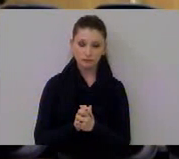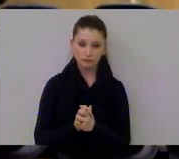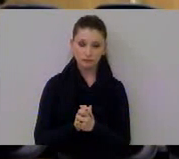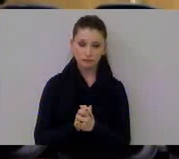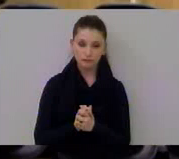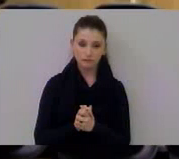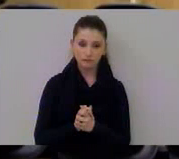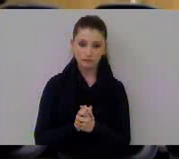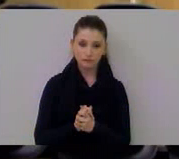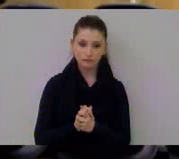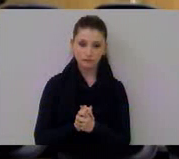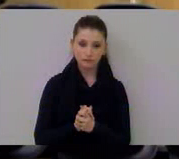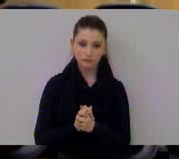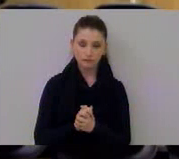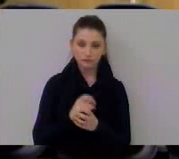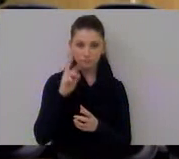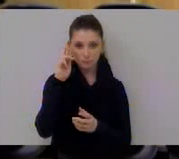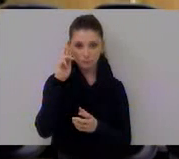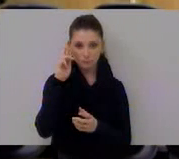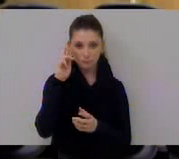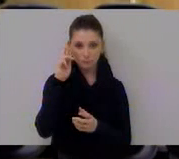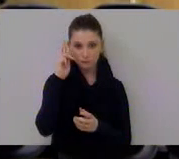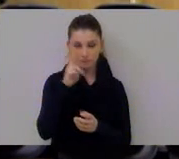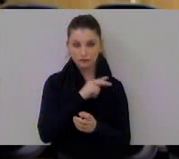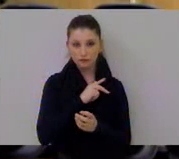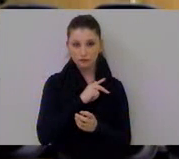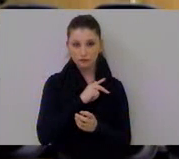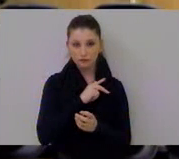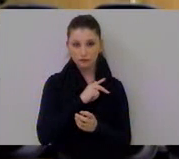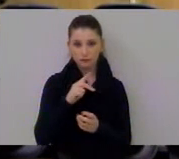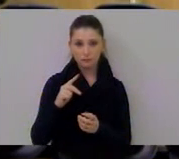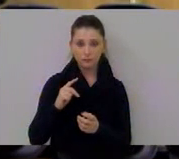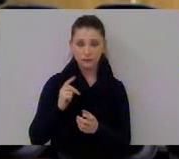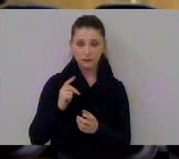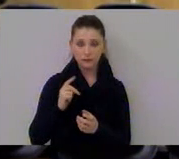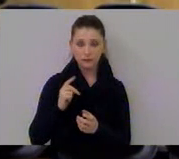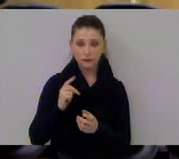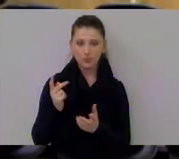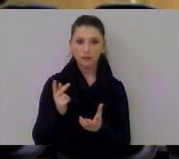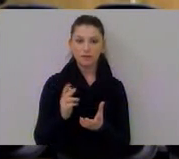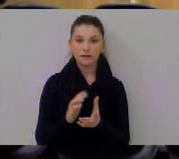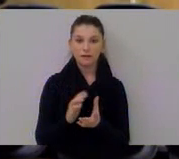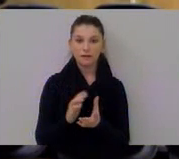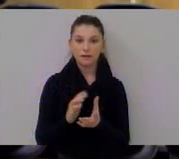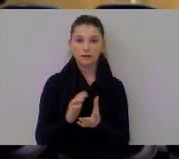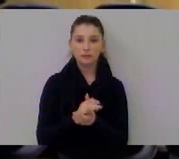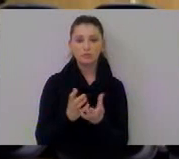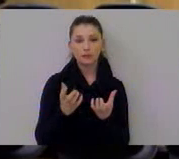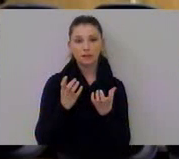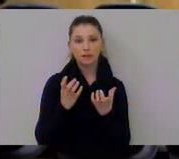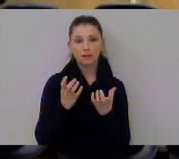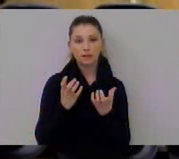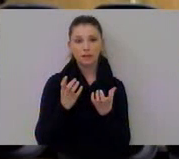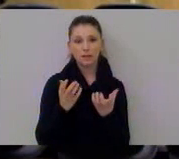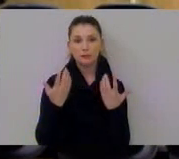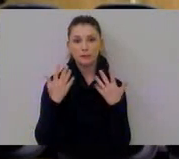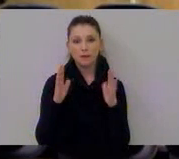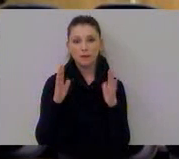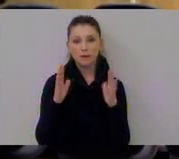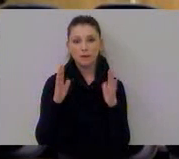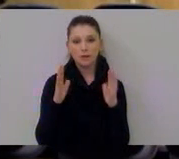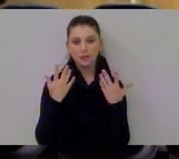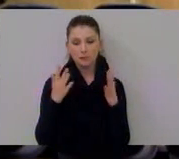Senhor presidente, na verdade, quero parabenizar a nova